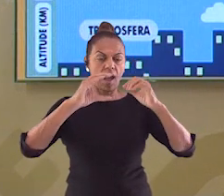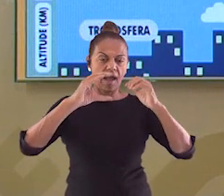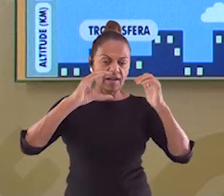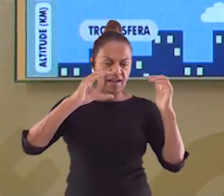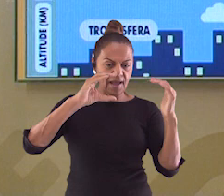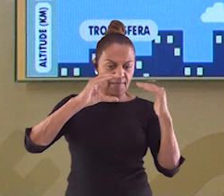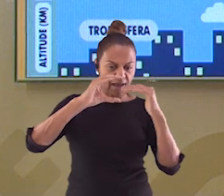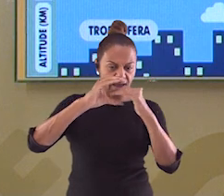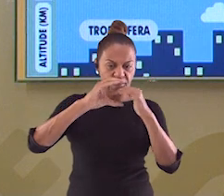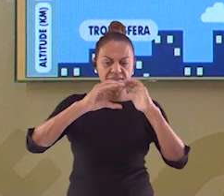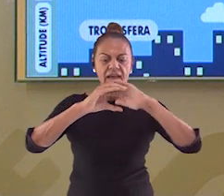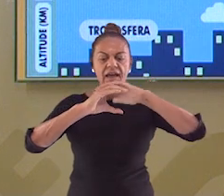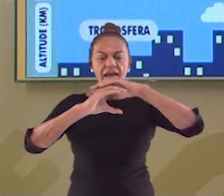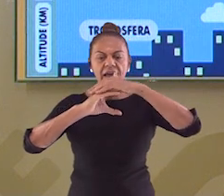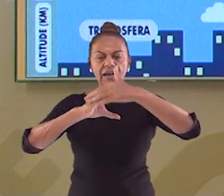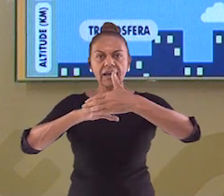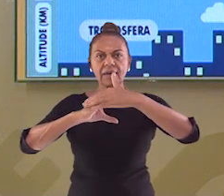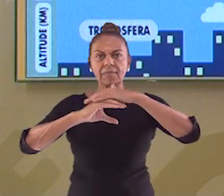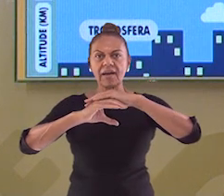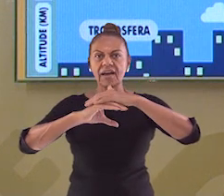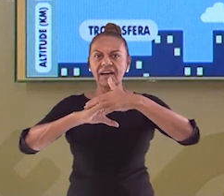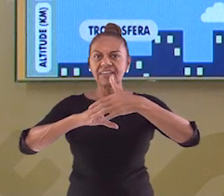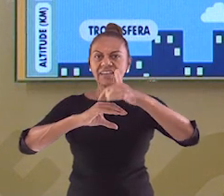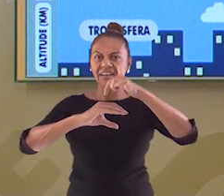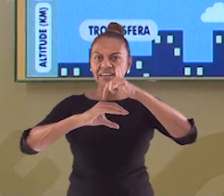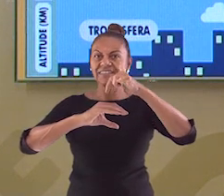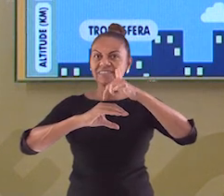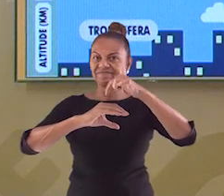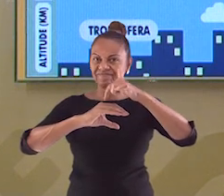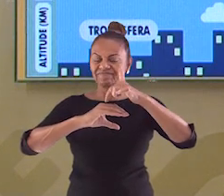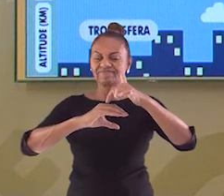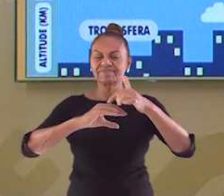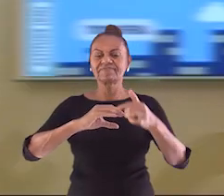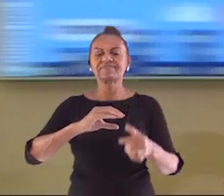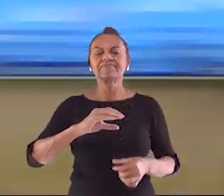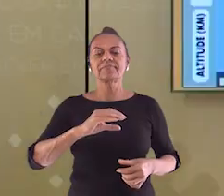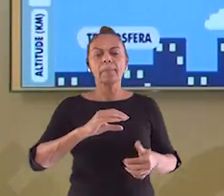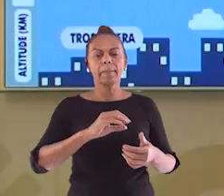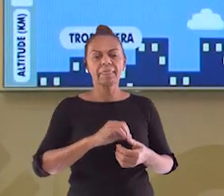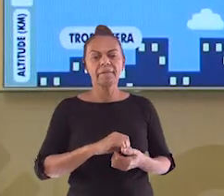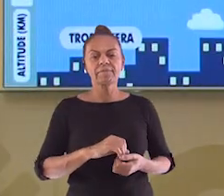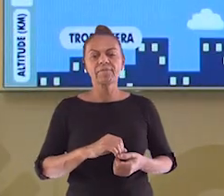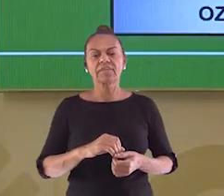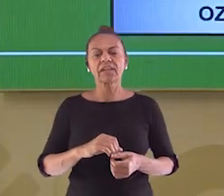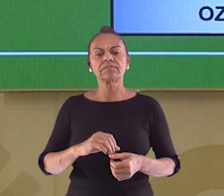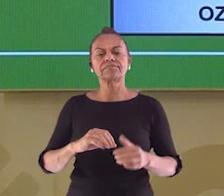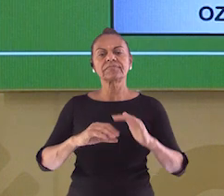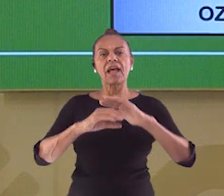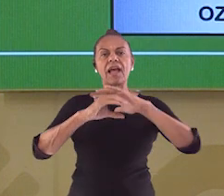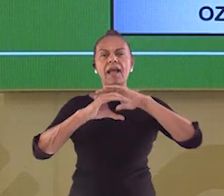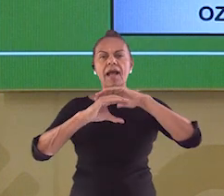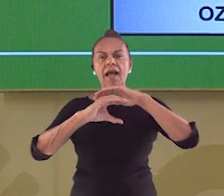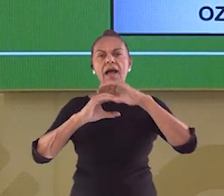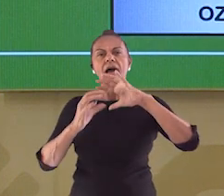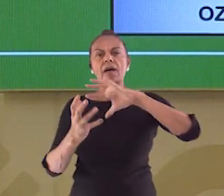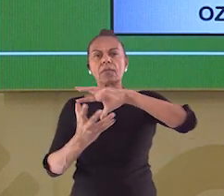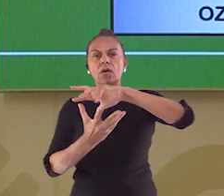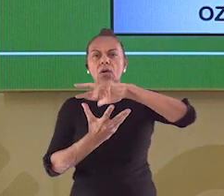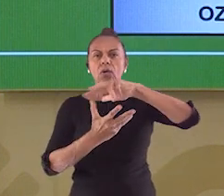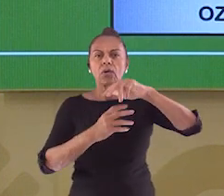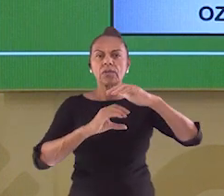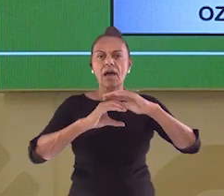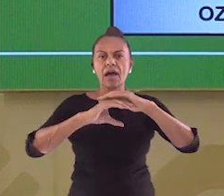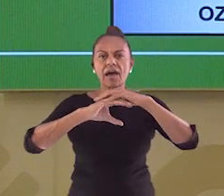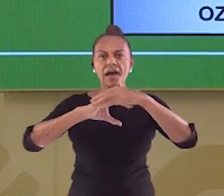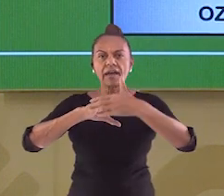20 a 35 quilômetros de distância da superfície terrestre. Trata-se de um fino